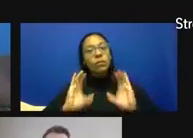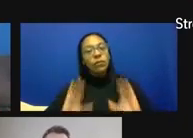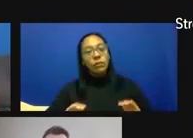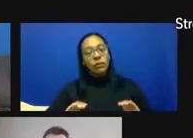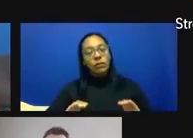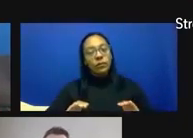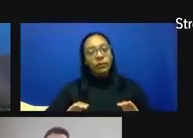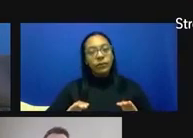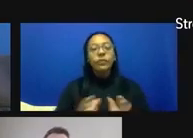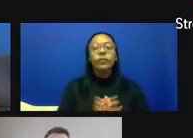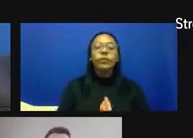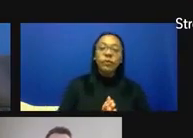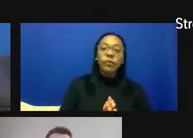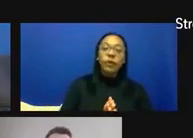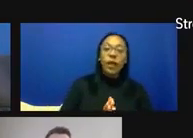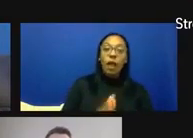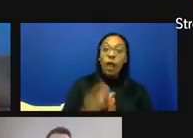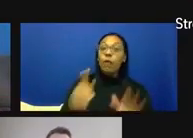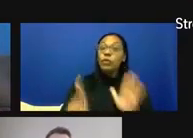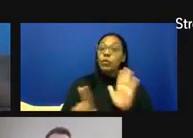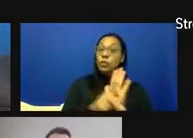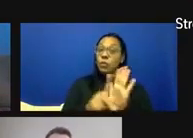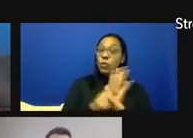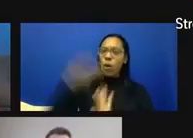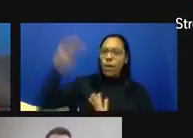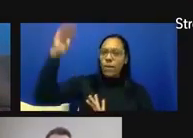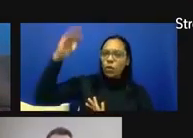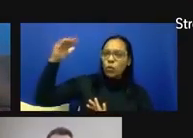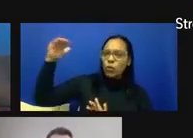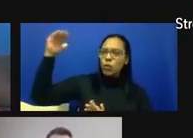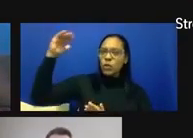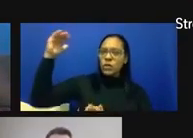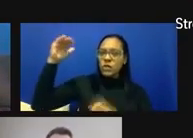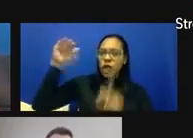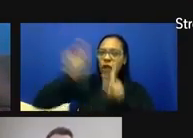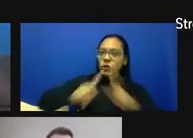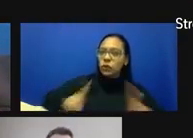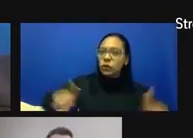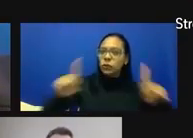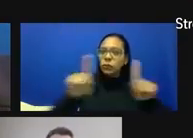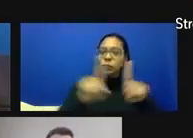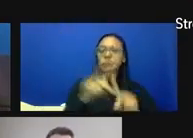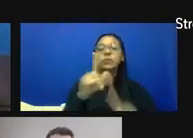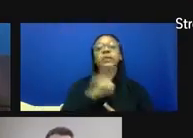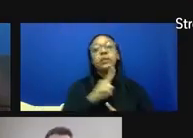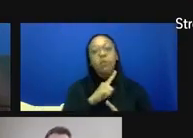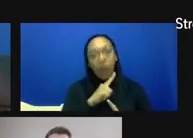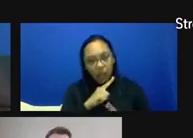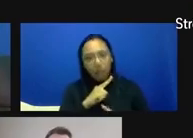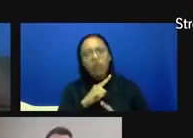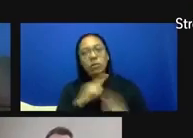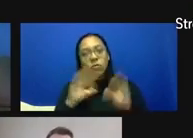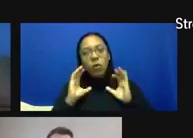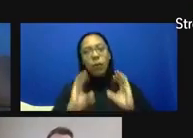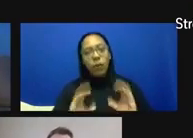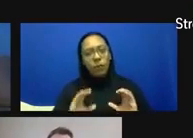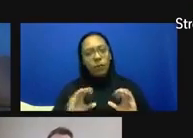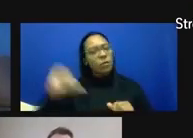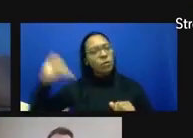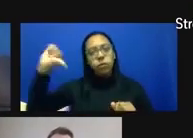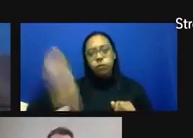as próprias autoridades públicas, muitas vezes, têm esse tipo de comportamento reprovável, né,